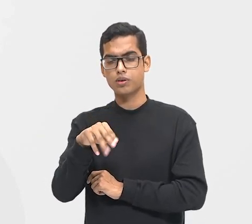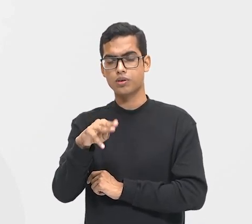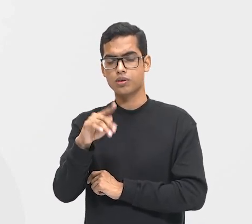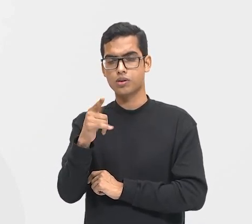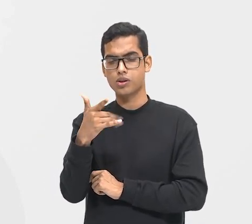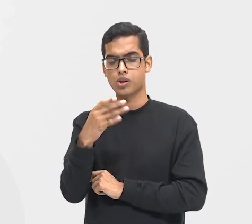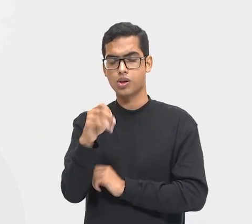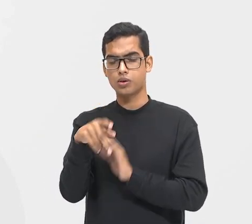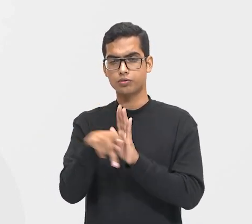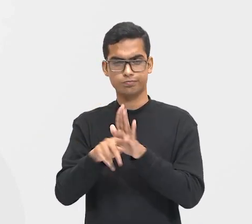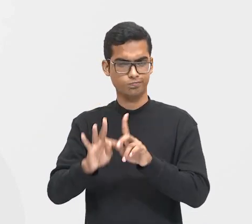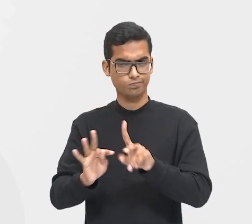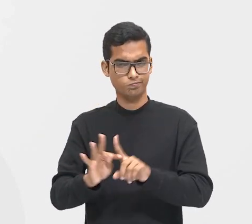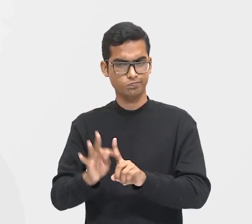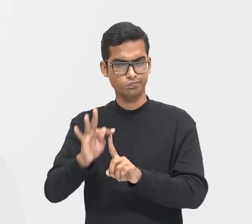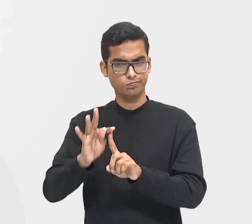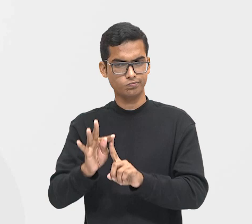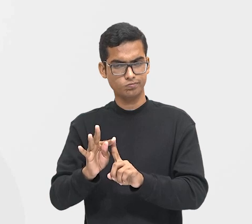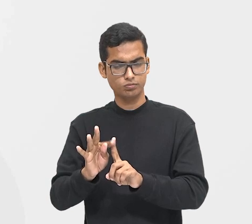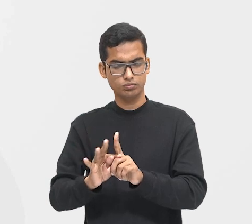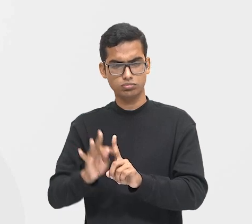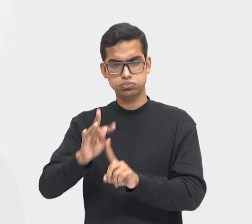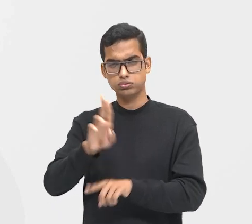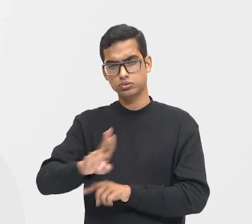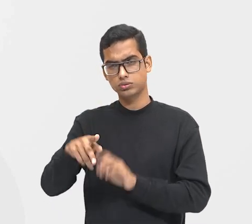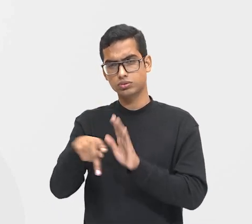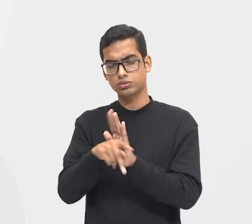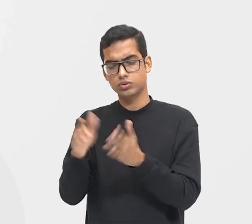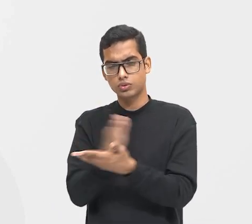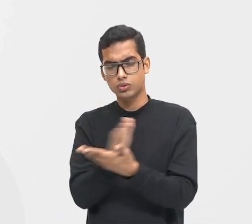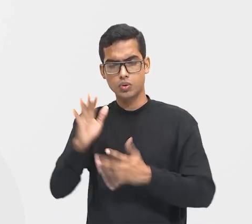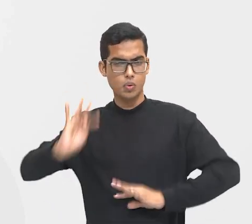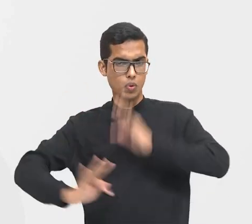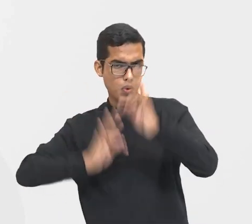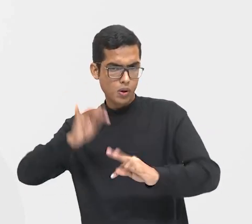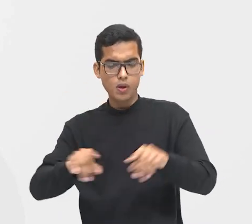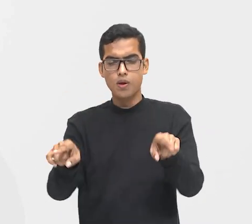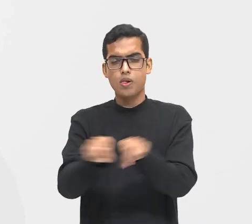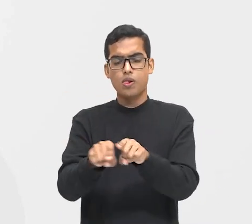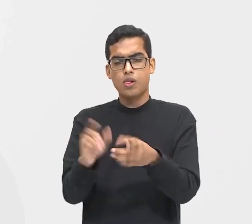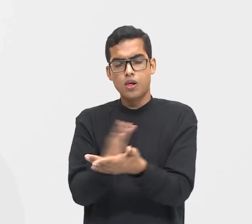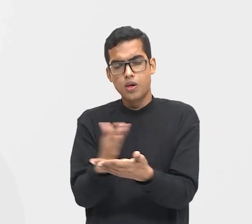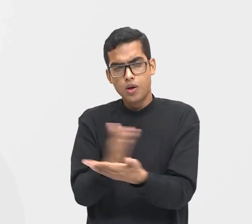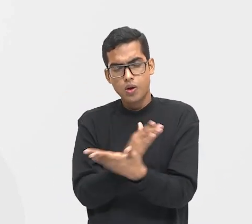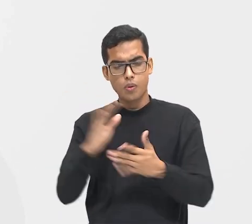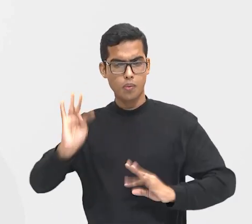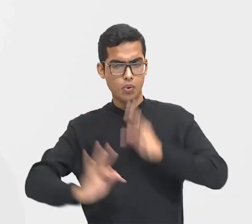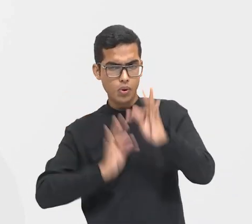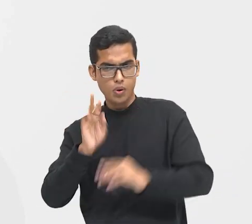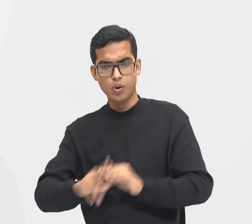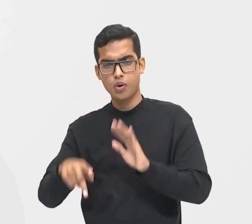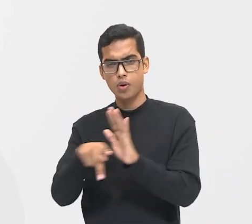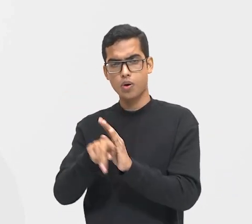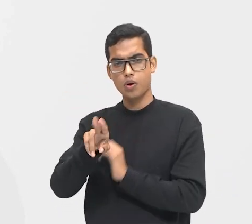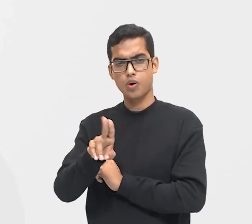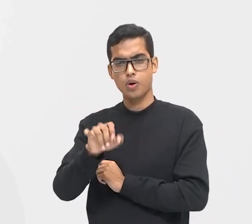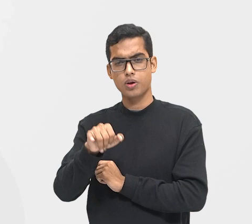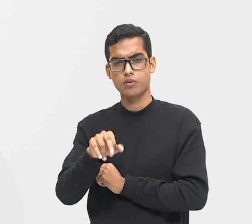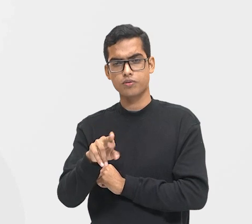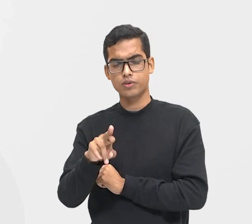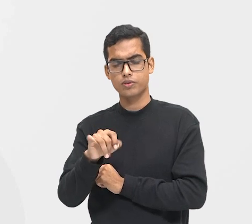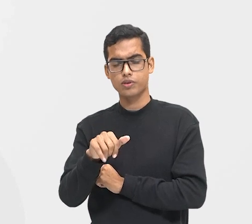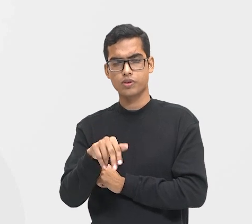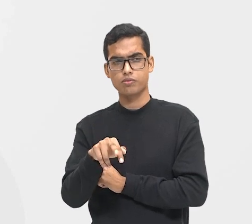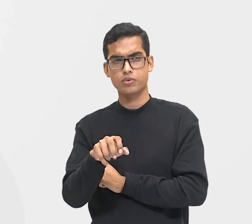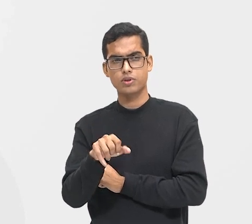propriedades térmicas, né? E eles são muito utilizados ali em alguns tratamentos, né? Existem alguns tratamentos ali que usam os